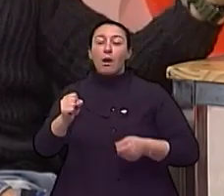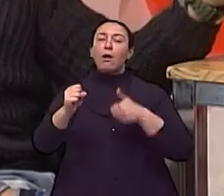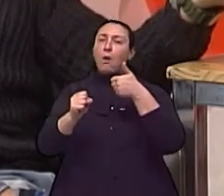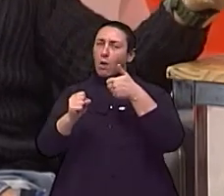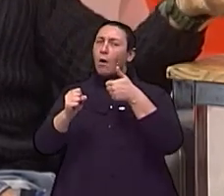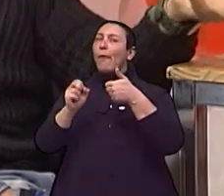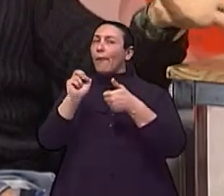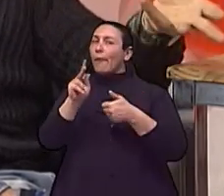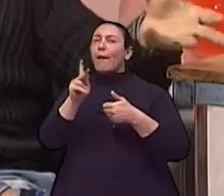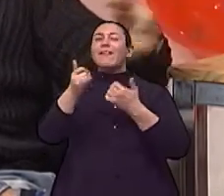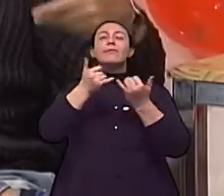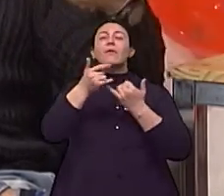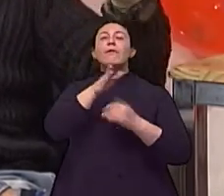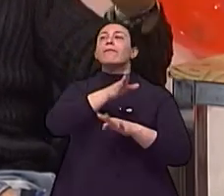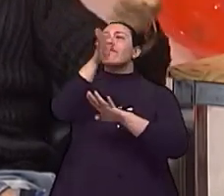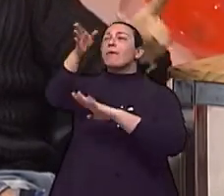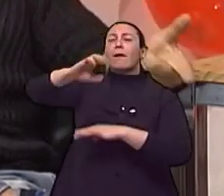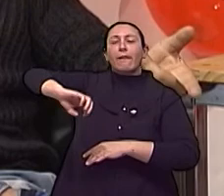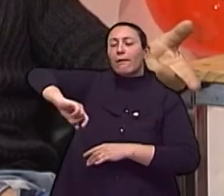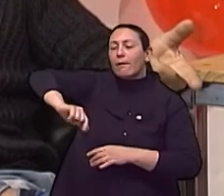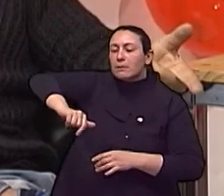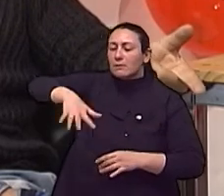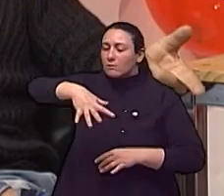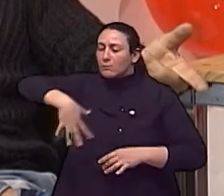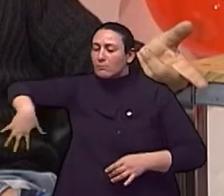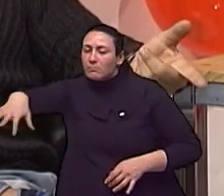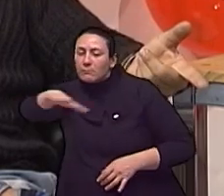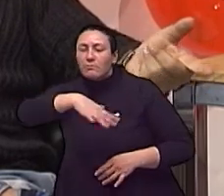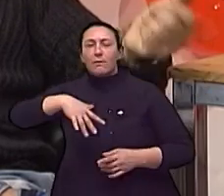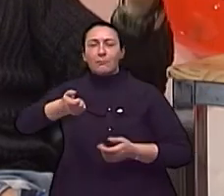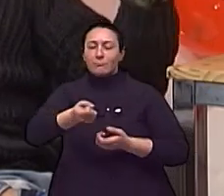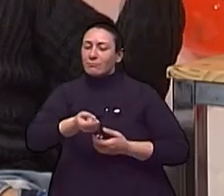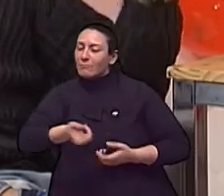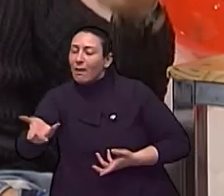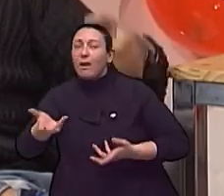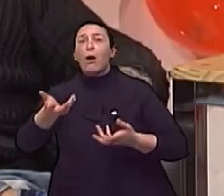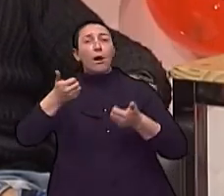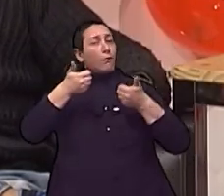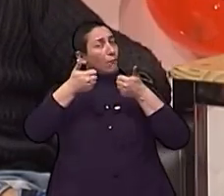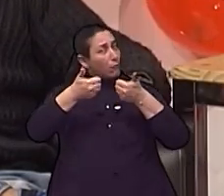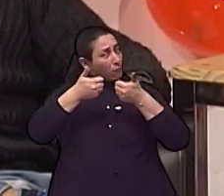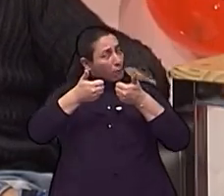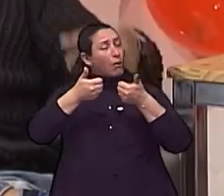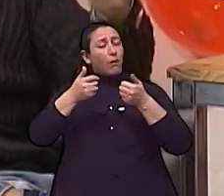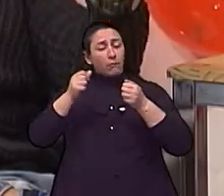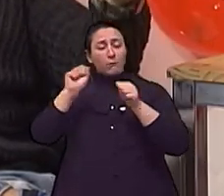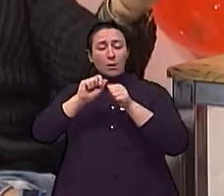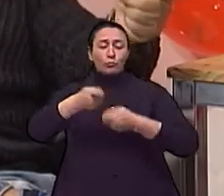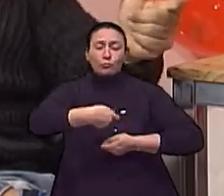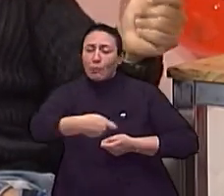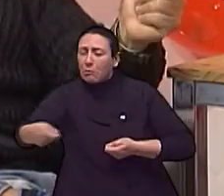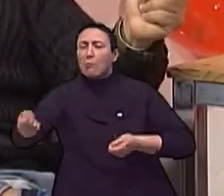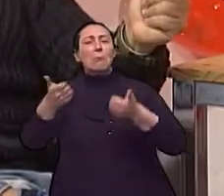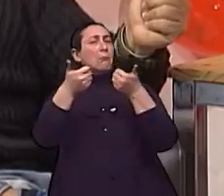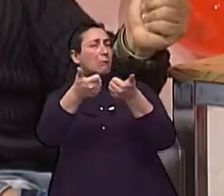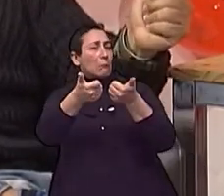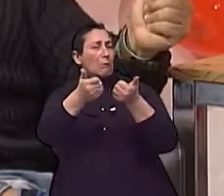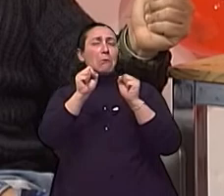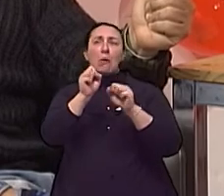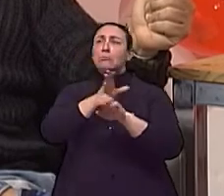um cassino por exemplo Conrad um lugar tão bonito para se parcela dentro em Punta né Isabela é que possa também em seguida de um